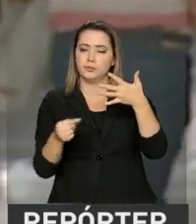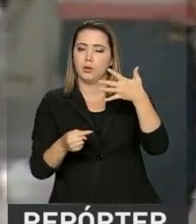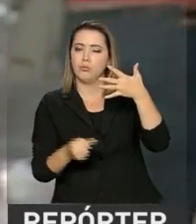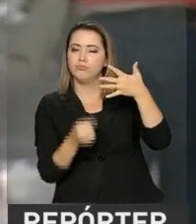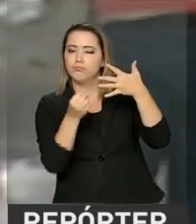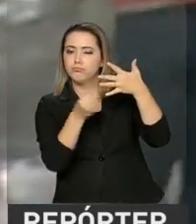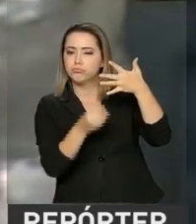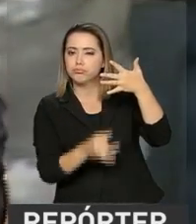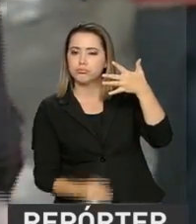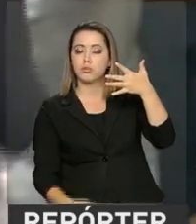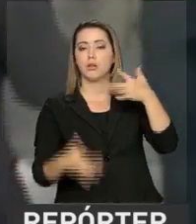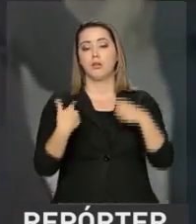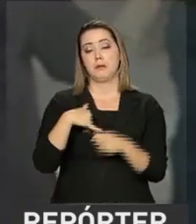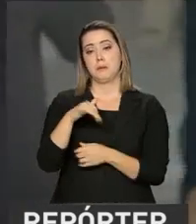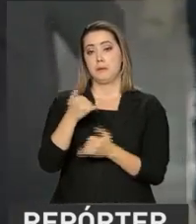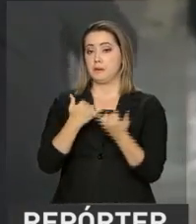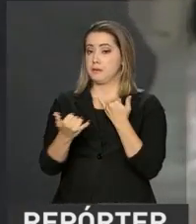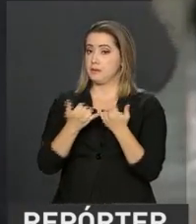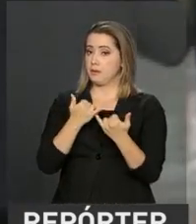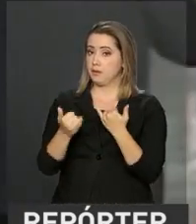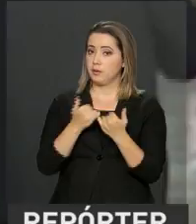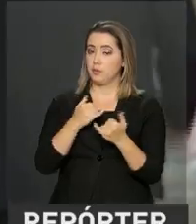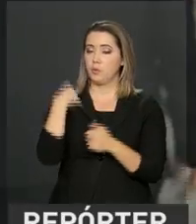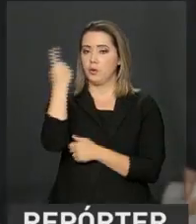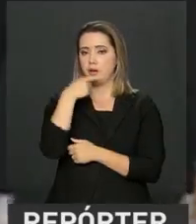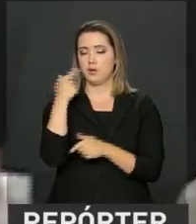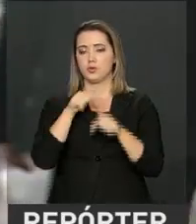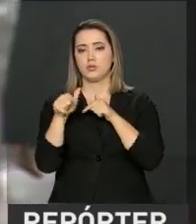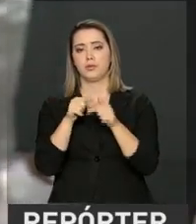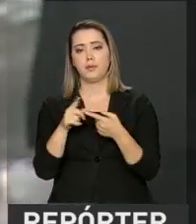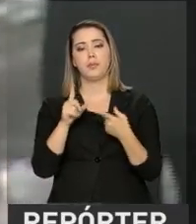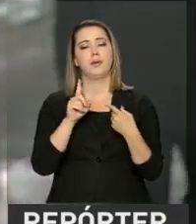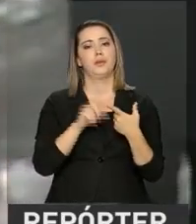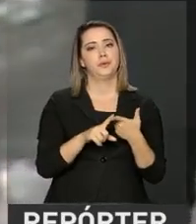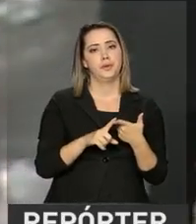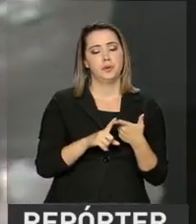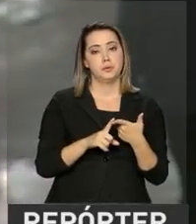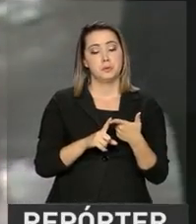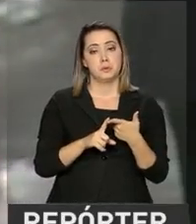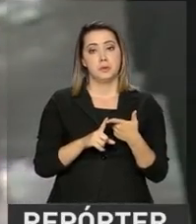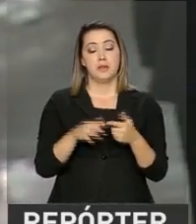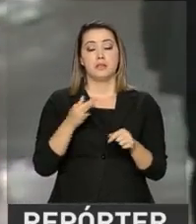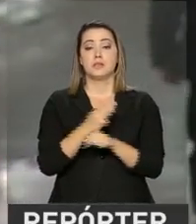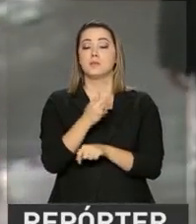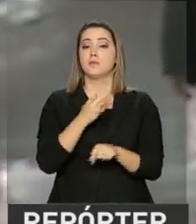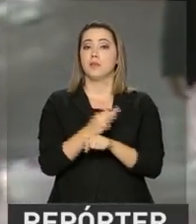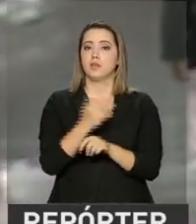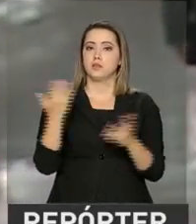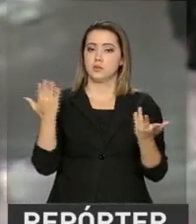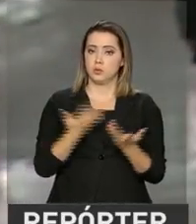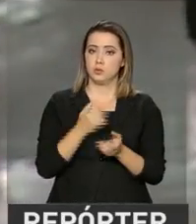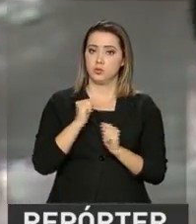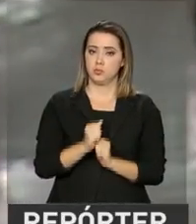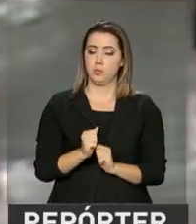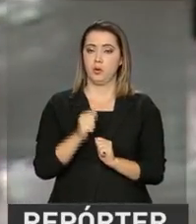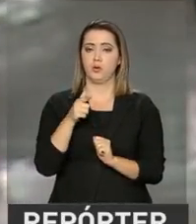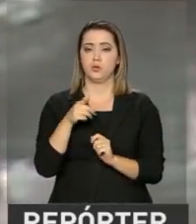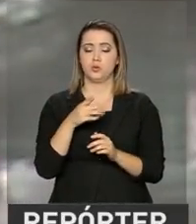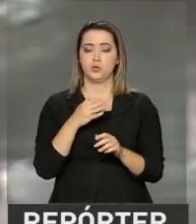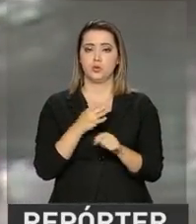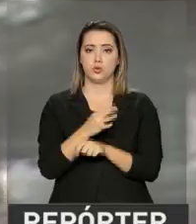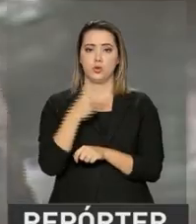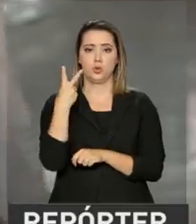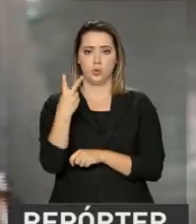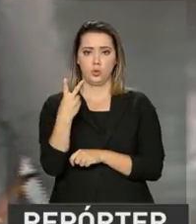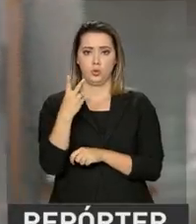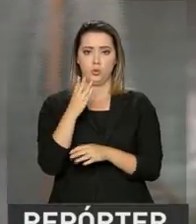a flexibilização da jornada de trabalho e também divide as férias que hoje podem ser divididas em